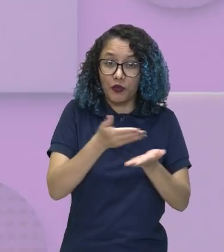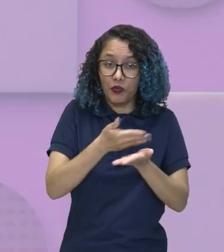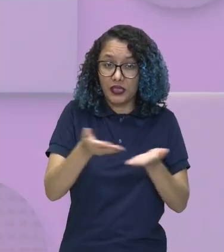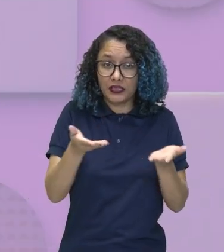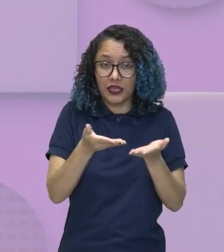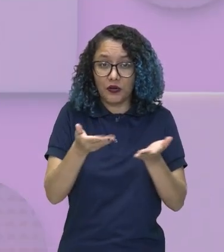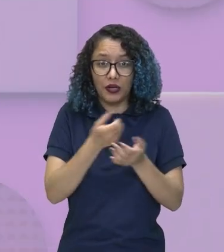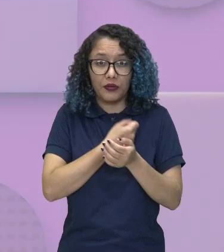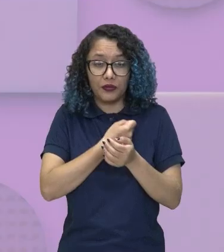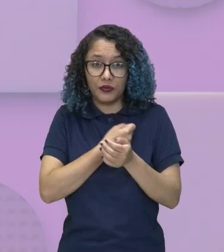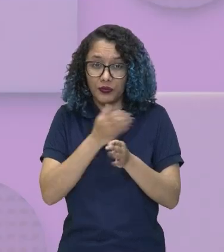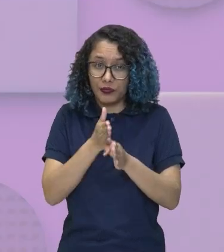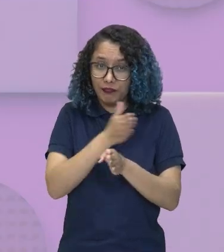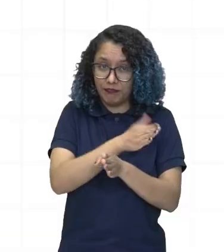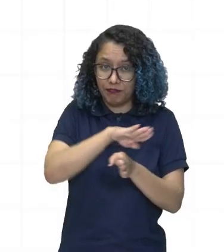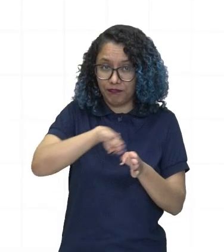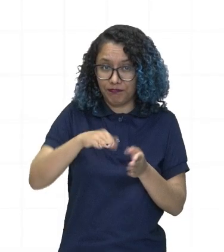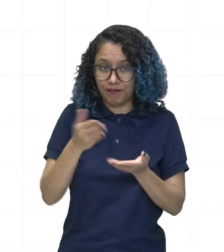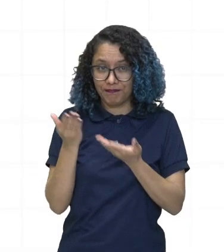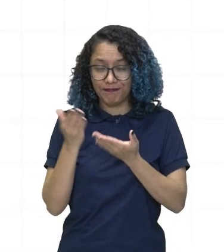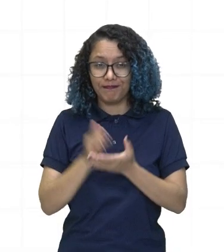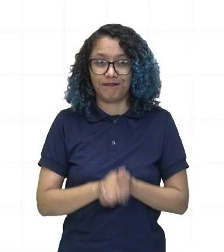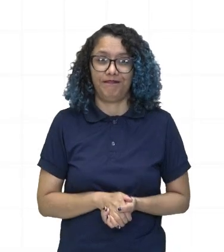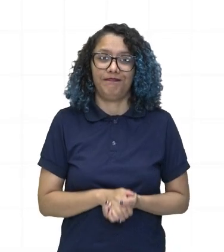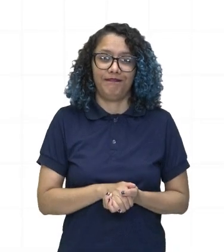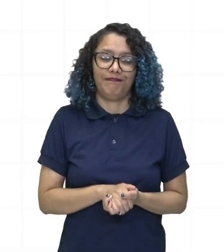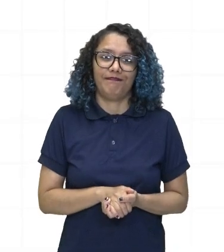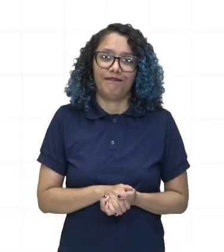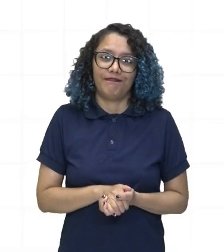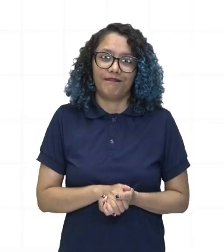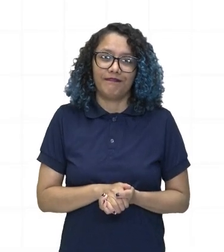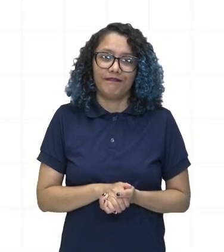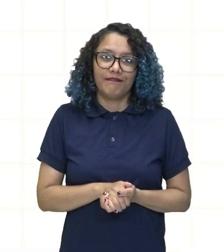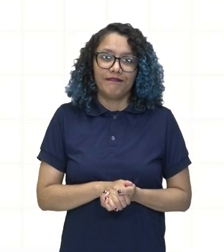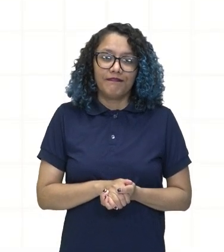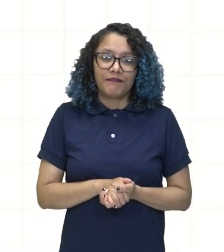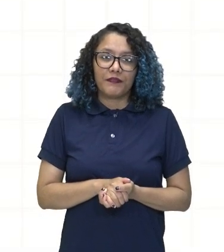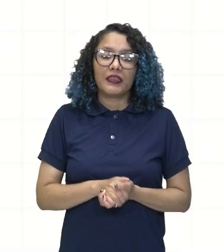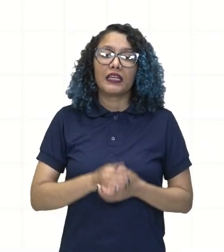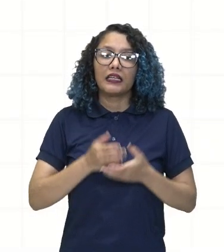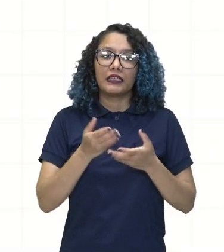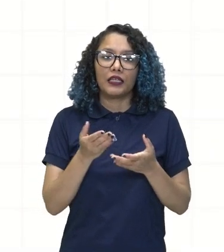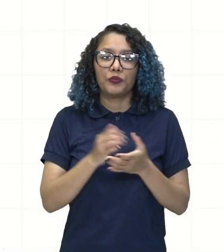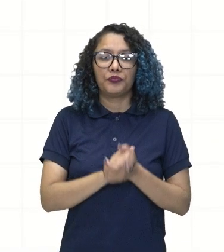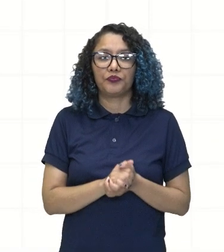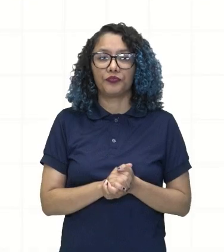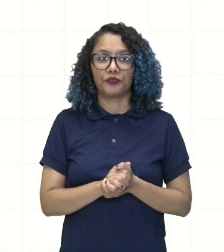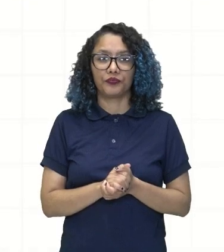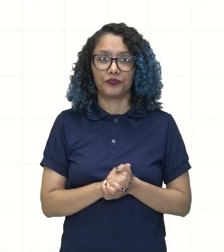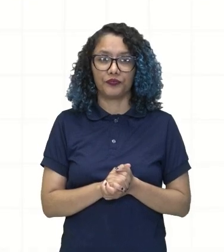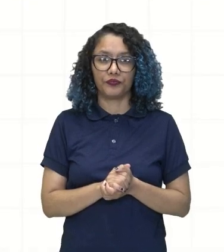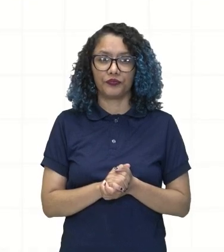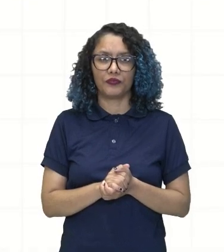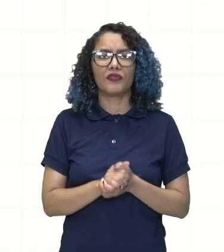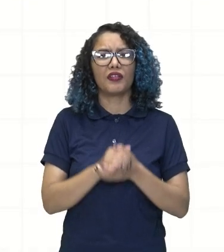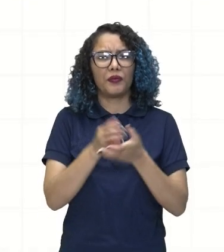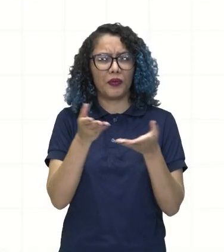com os nossos números inteiros. Vamos lá. Os números inteiros. Atualmente é bastante